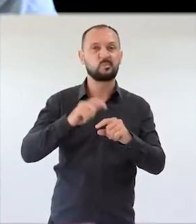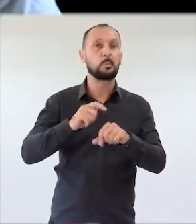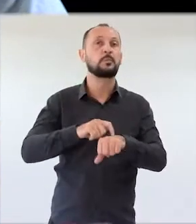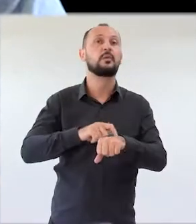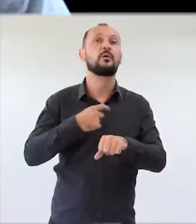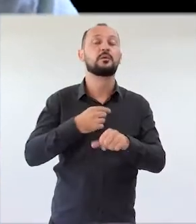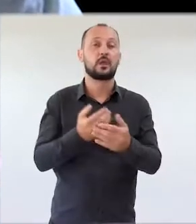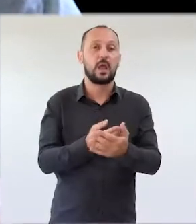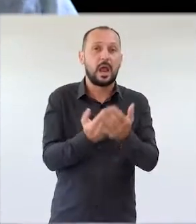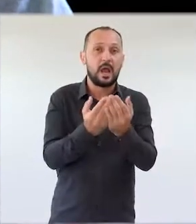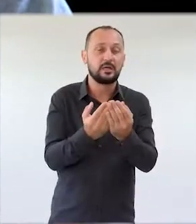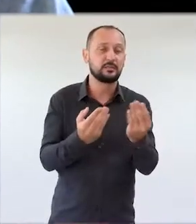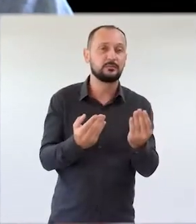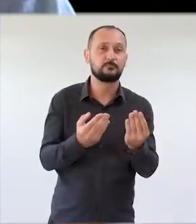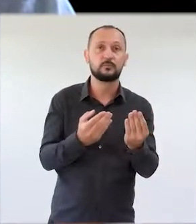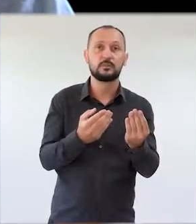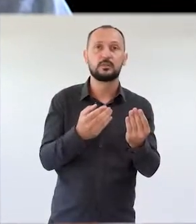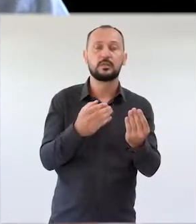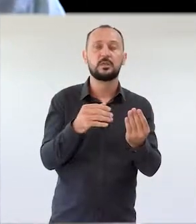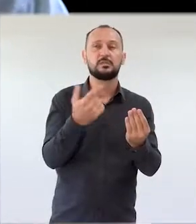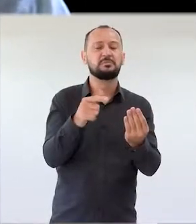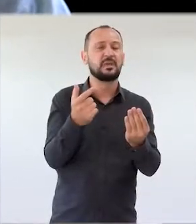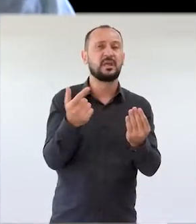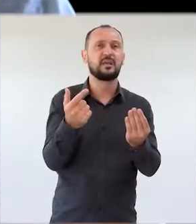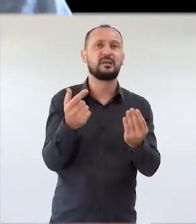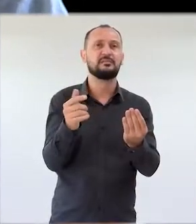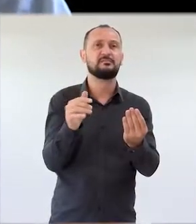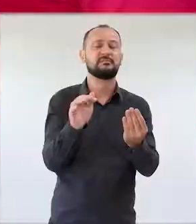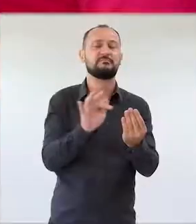quando tem cartas que não tem um valor